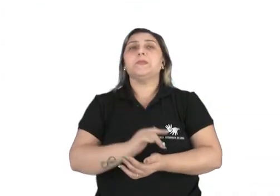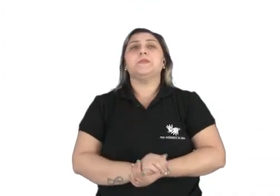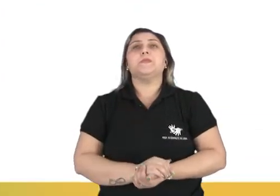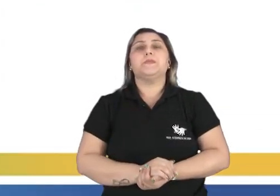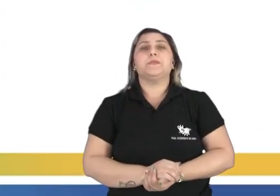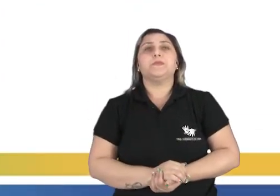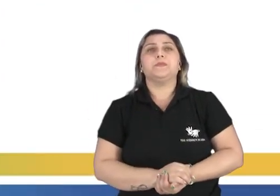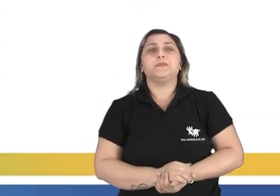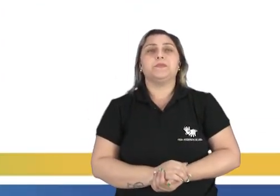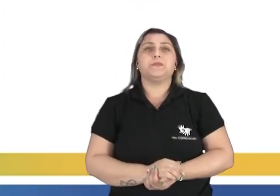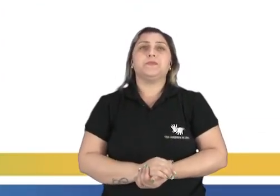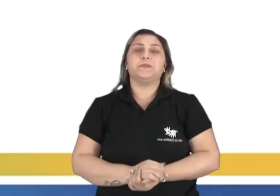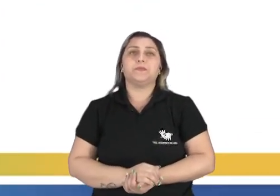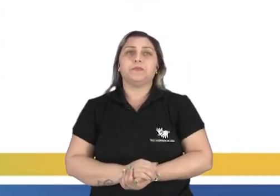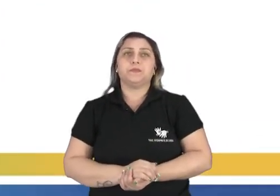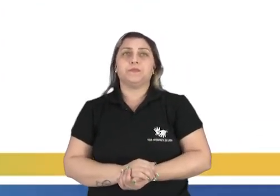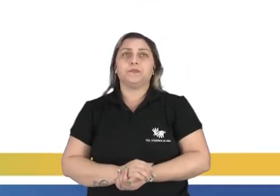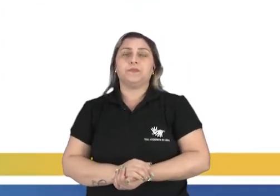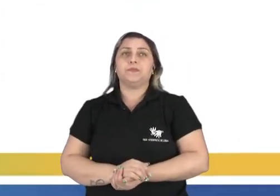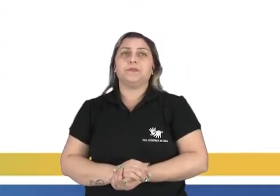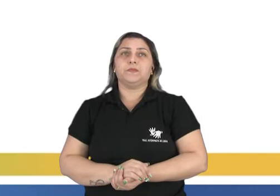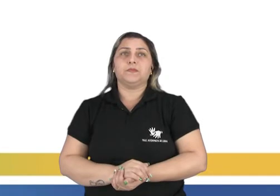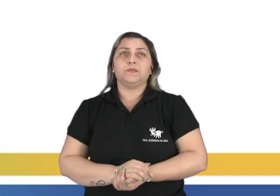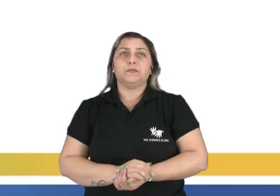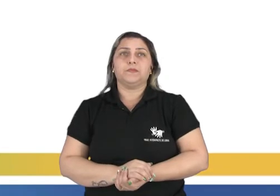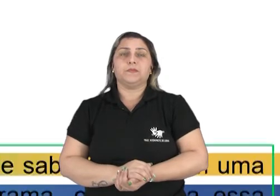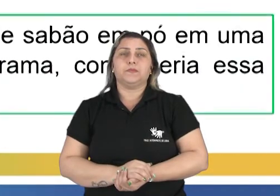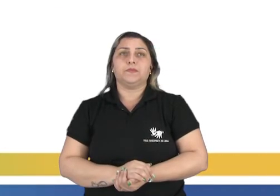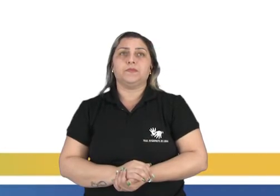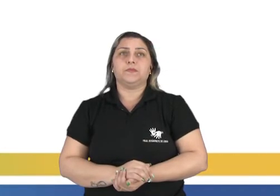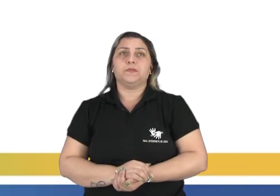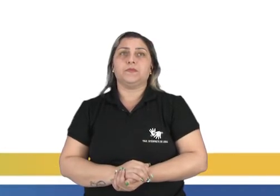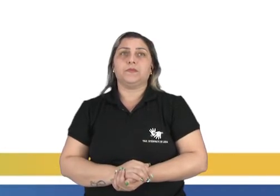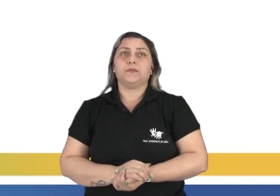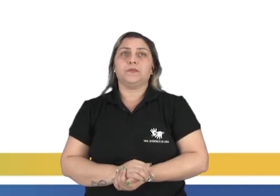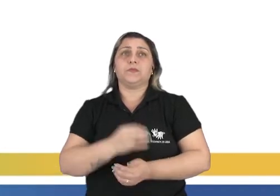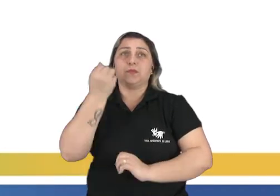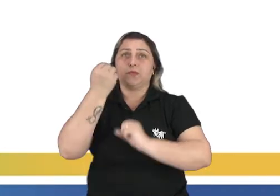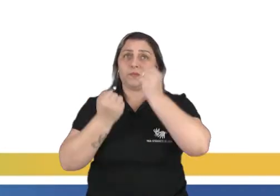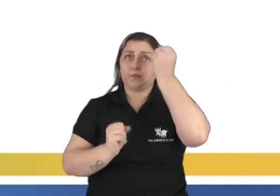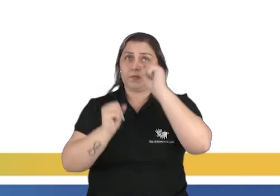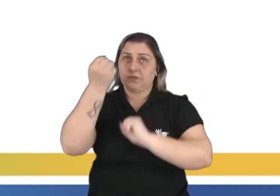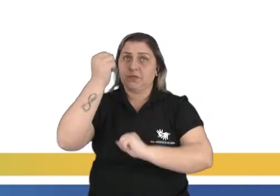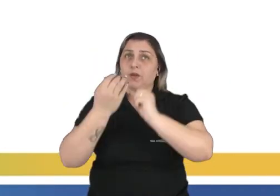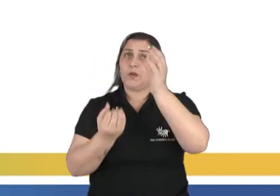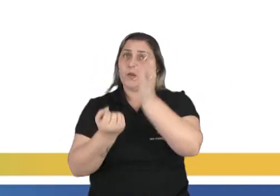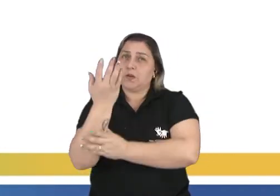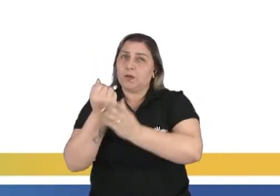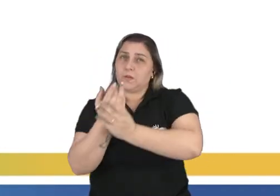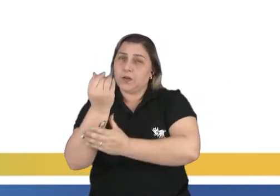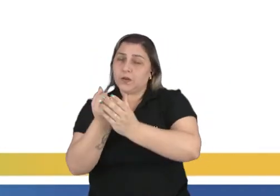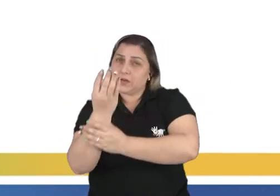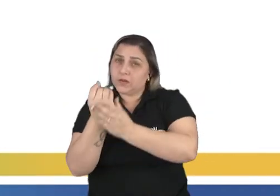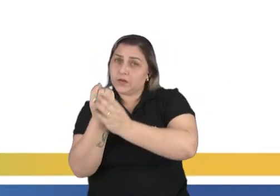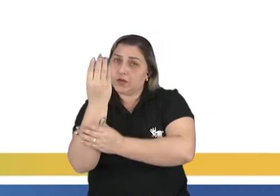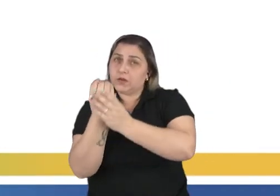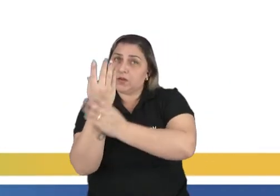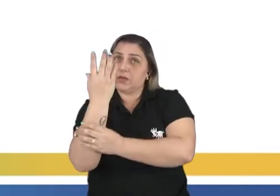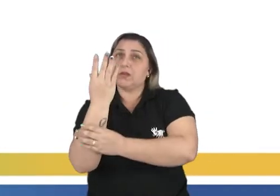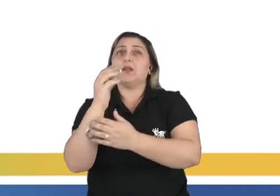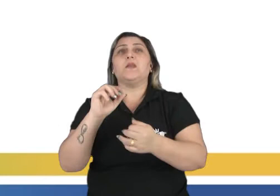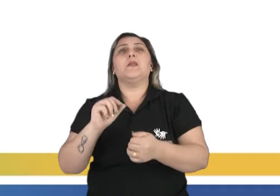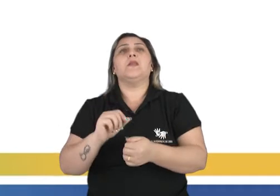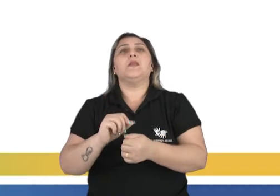conteúdo, né? Então aqui vamos para o exemplo número 2, né? Nesse exemplo número 2 fala o seguinte: uma indústria em